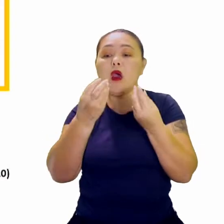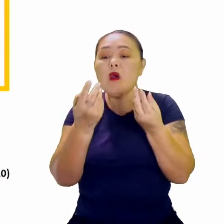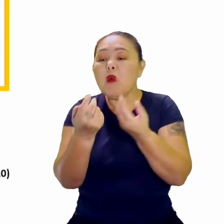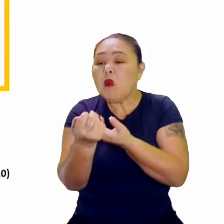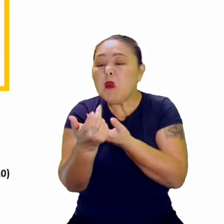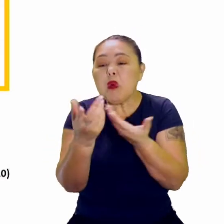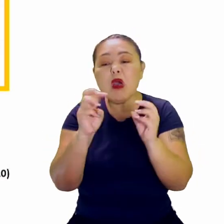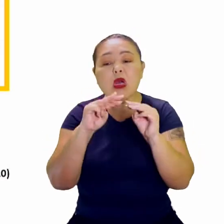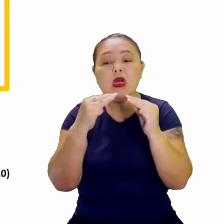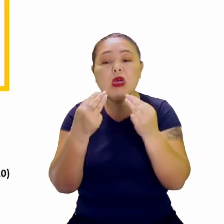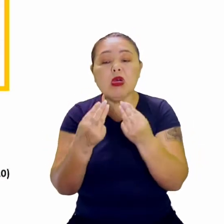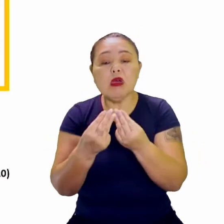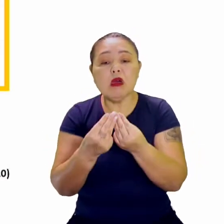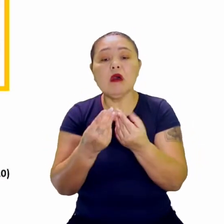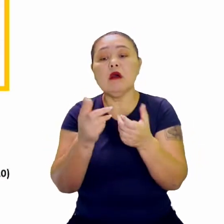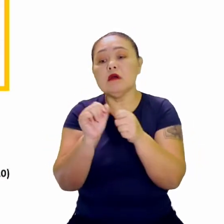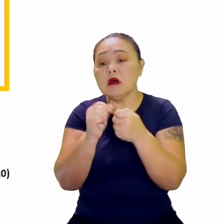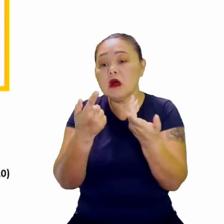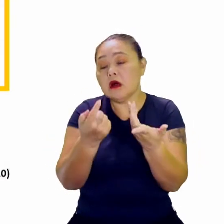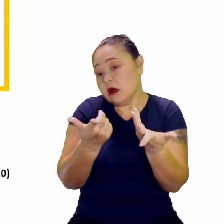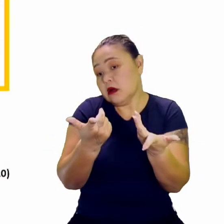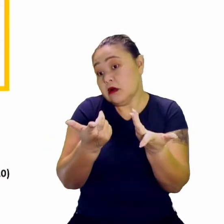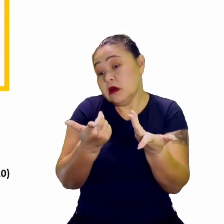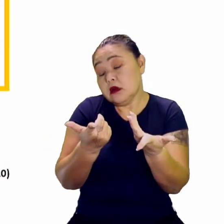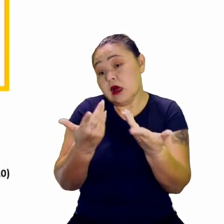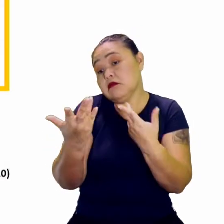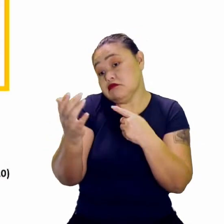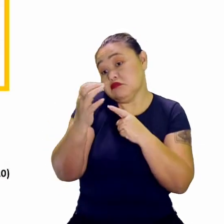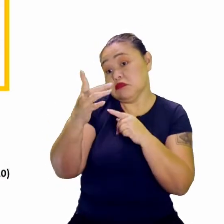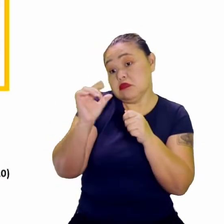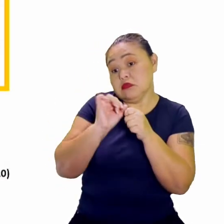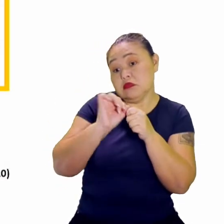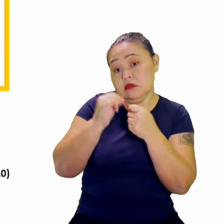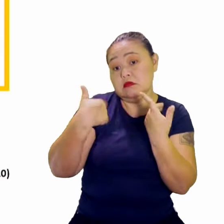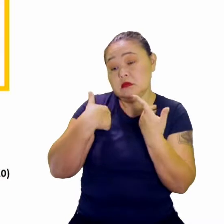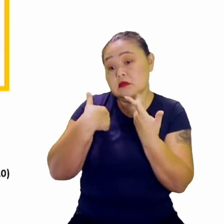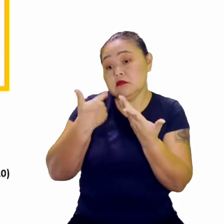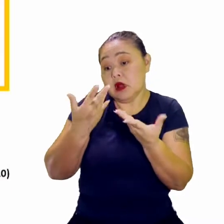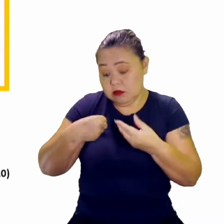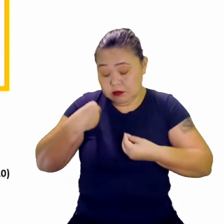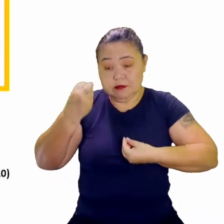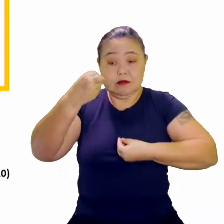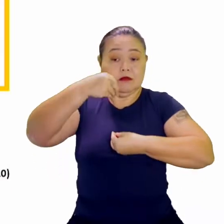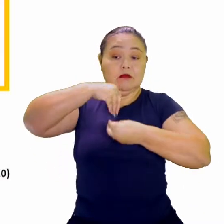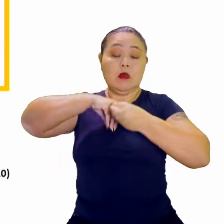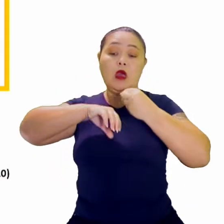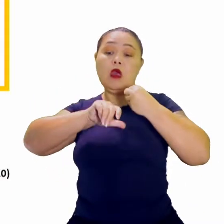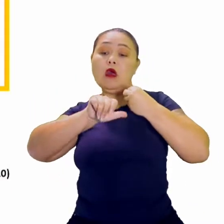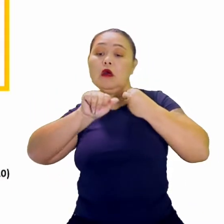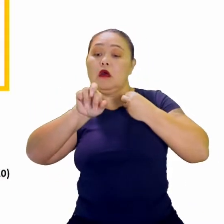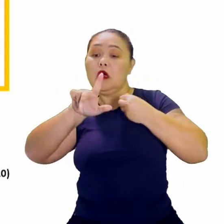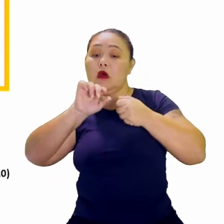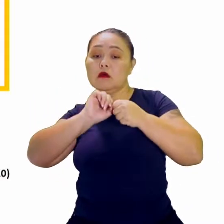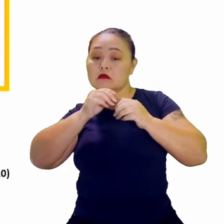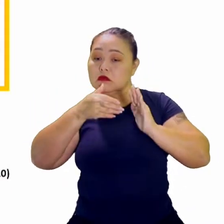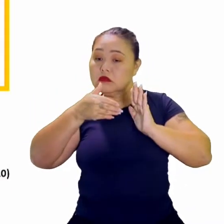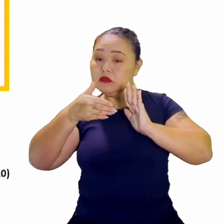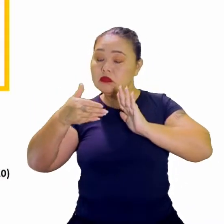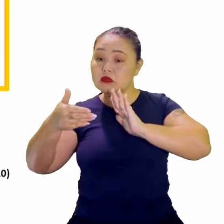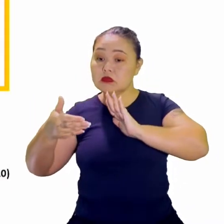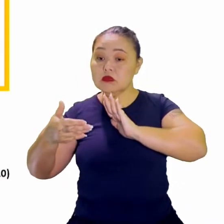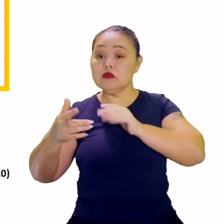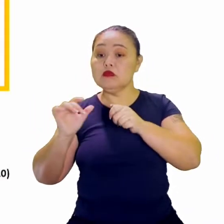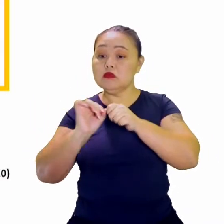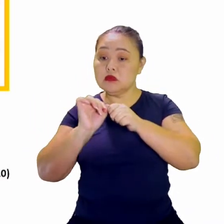massa muscular, também vai te ajudar, aliás, vai influenciar, né, nessa produção de calor durante os períodos de estresse